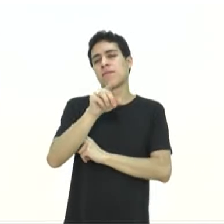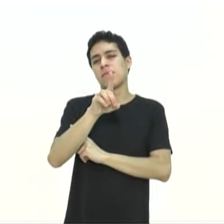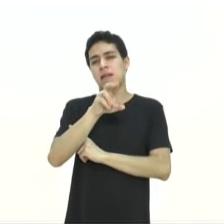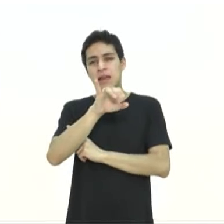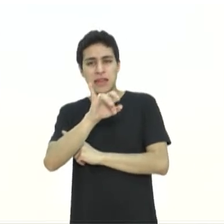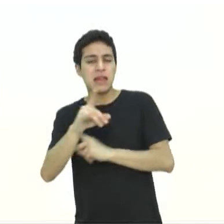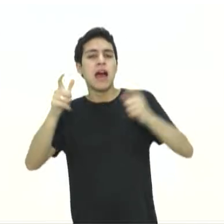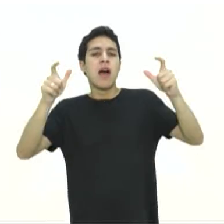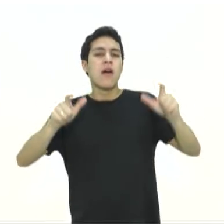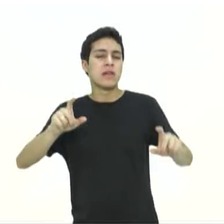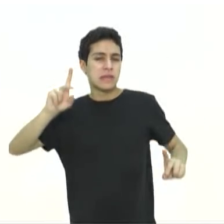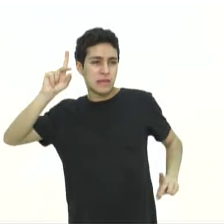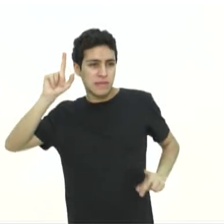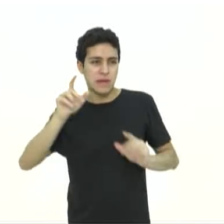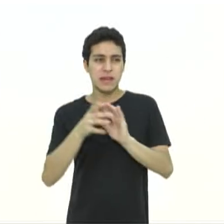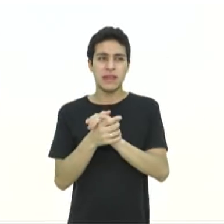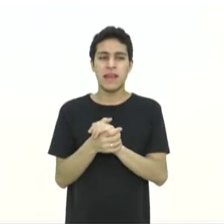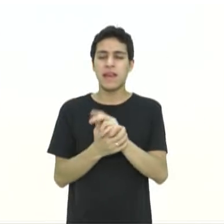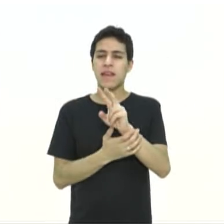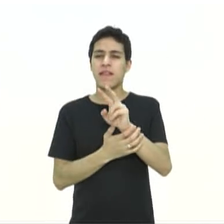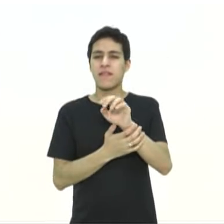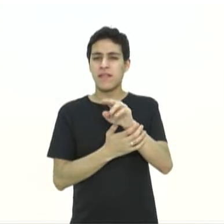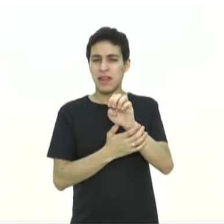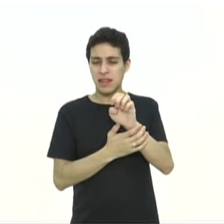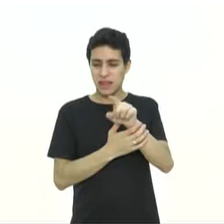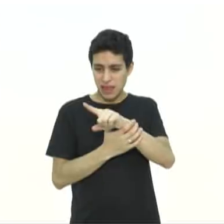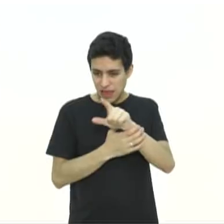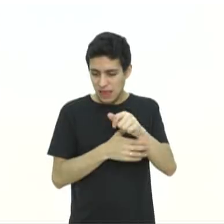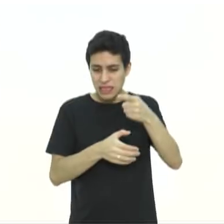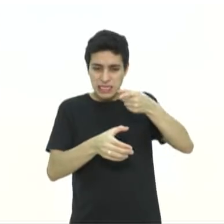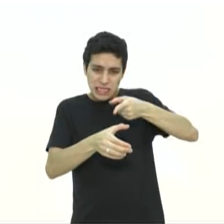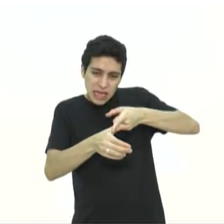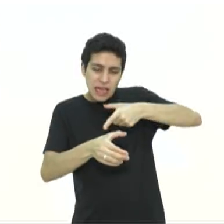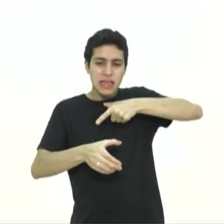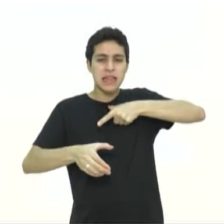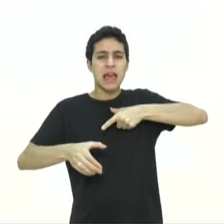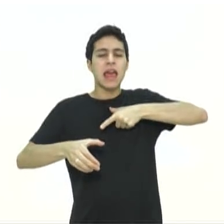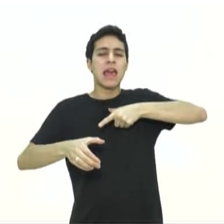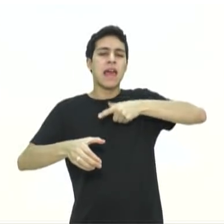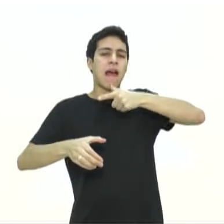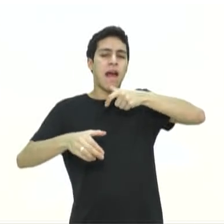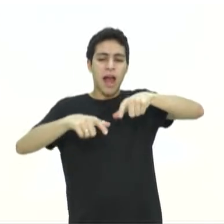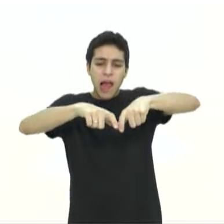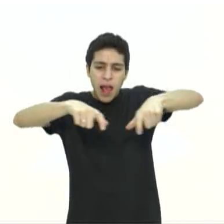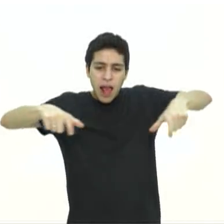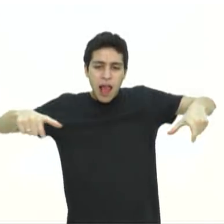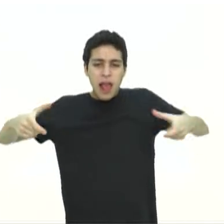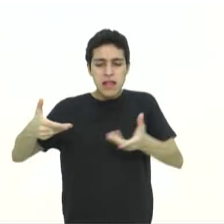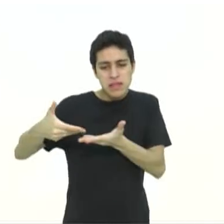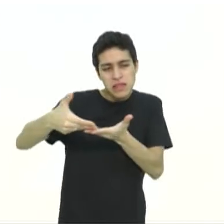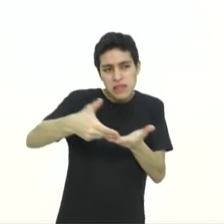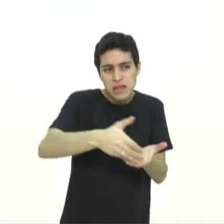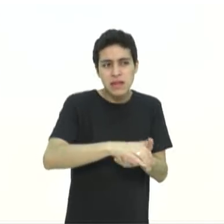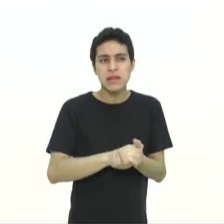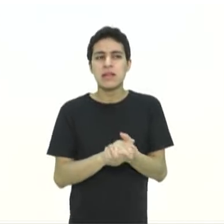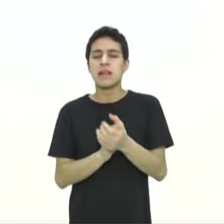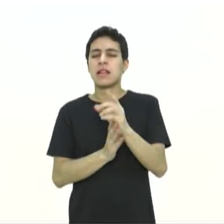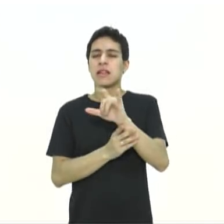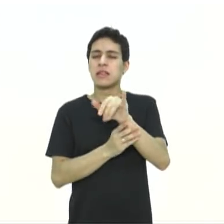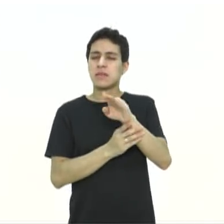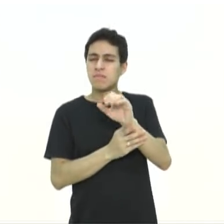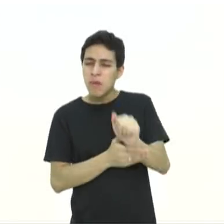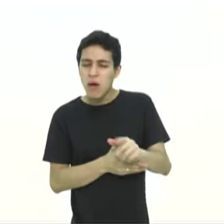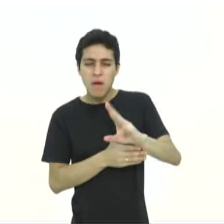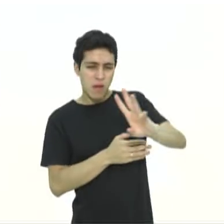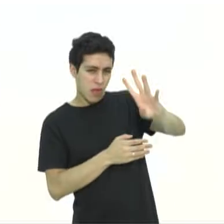na Espanha, Veneza, né? Uma cidade aquática, Barcelona, Lisboa, Roma,